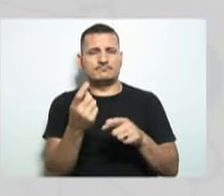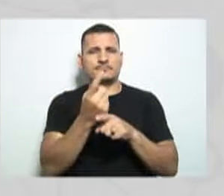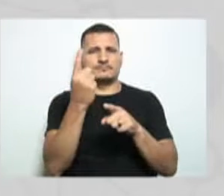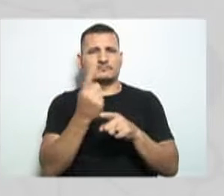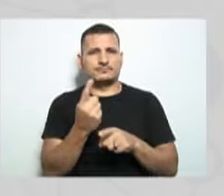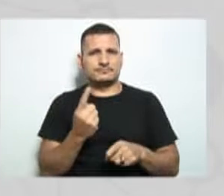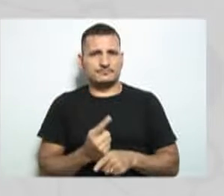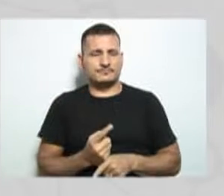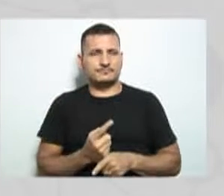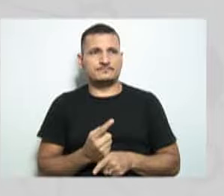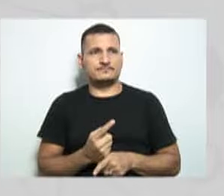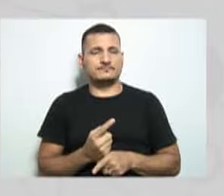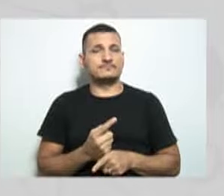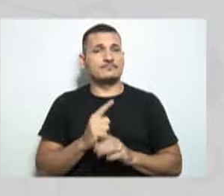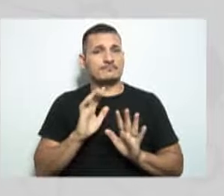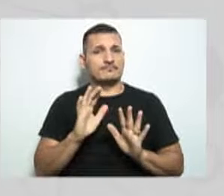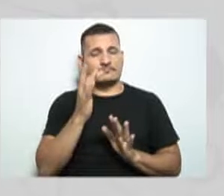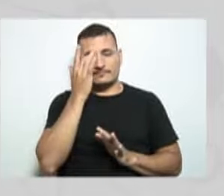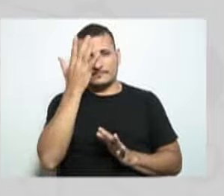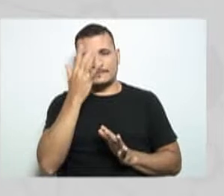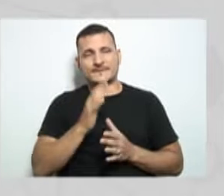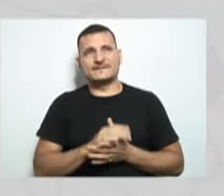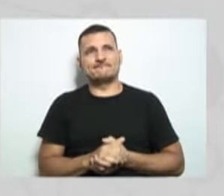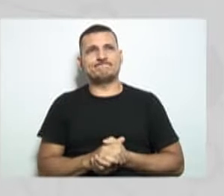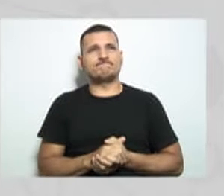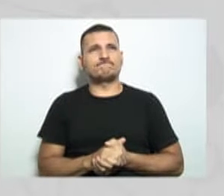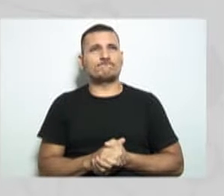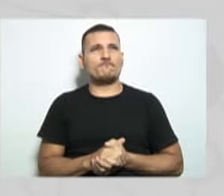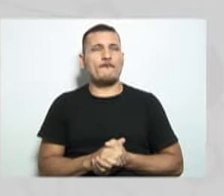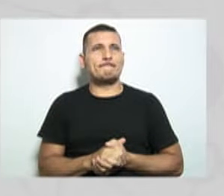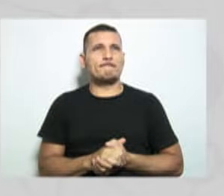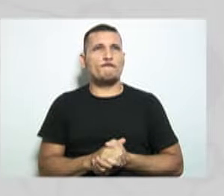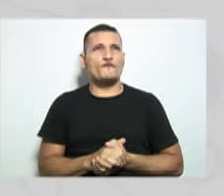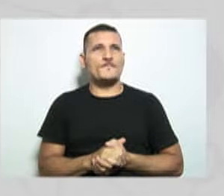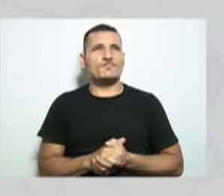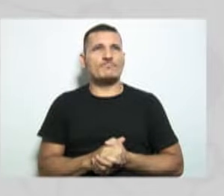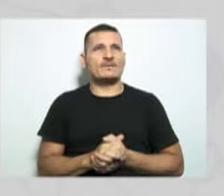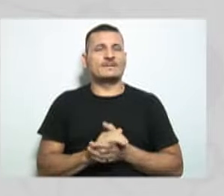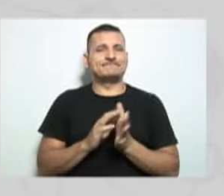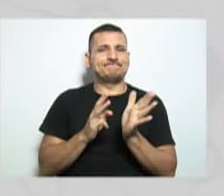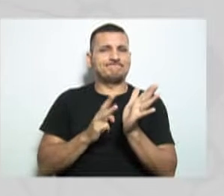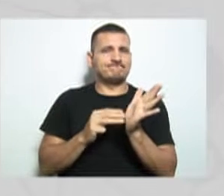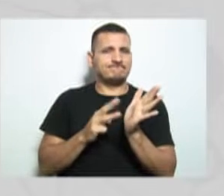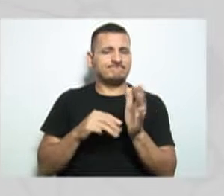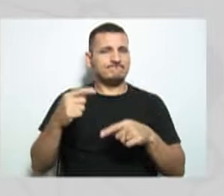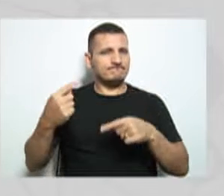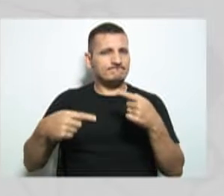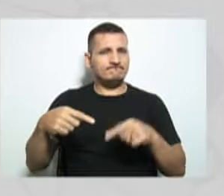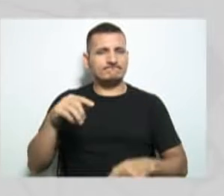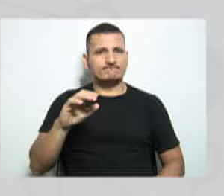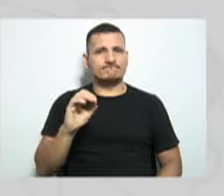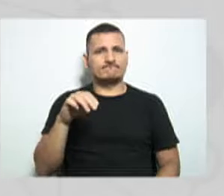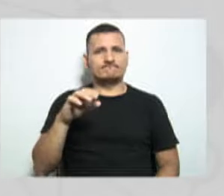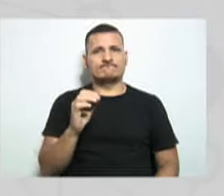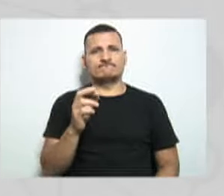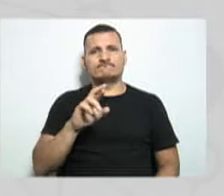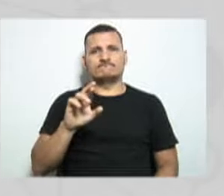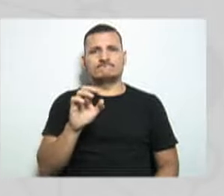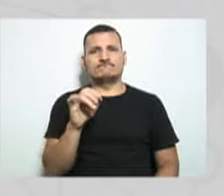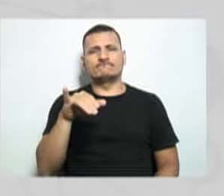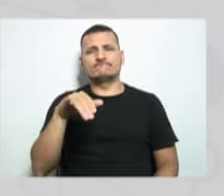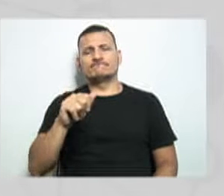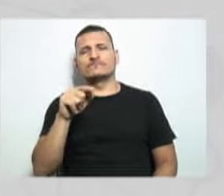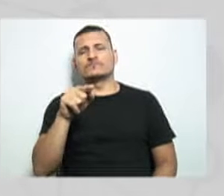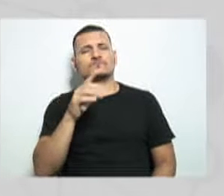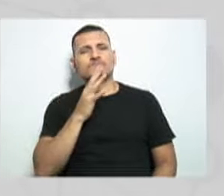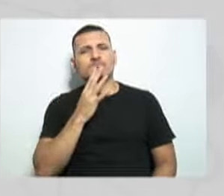É muito fácil. Vamos lá. Método baseado na concorrência. O que vocês acham que são métodos